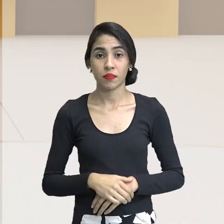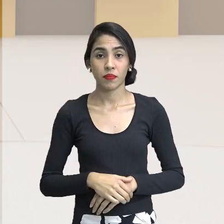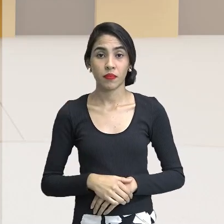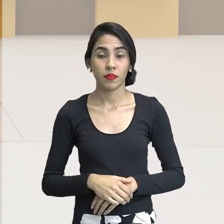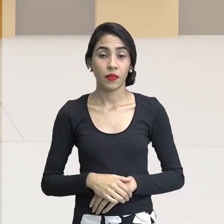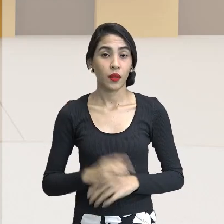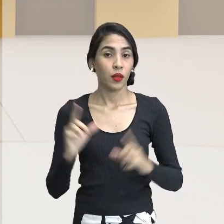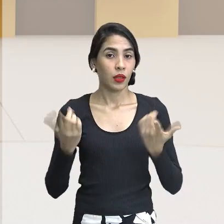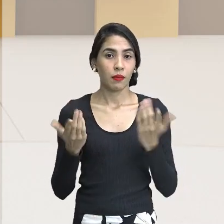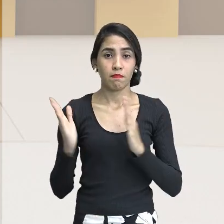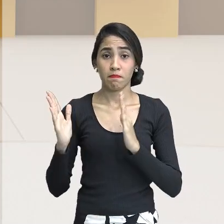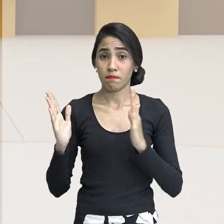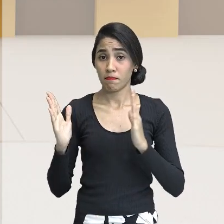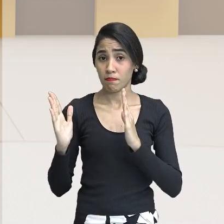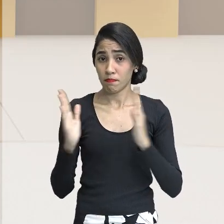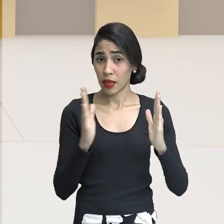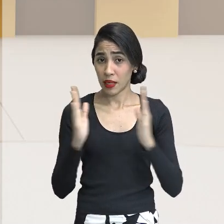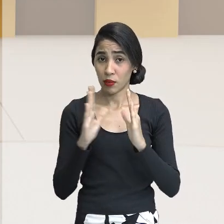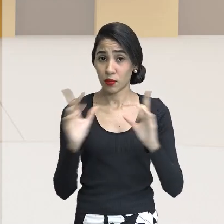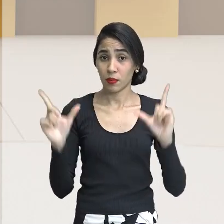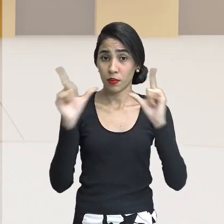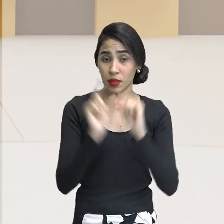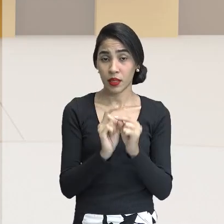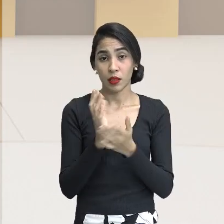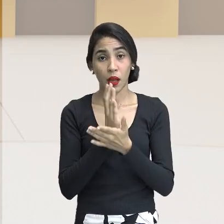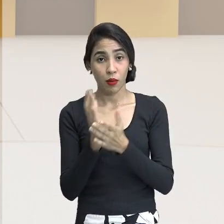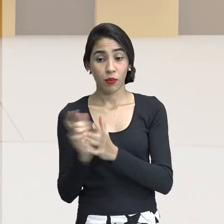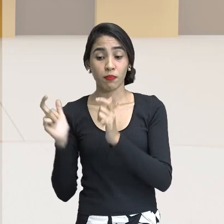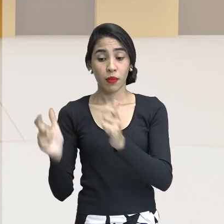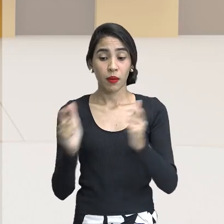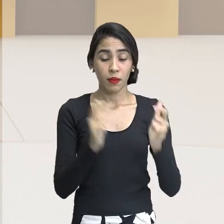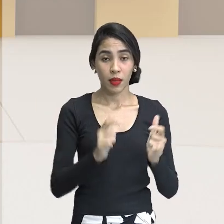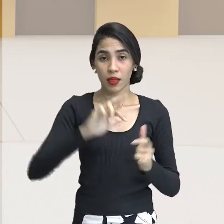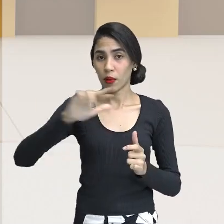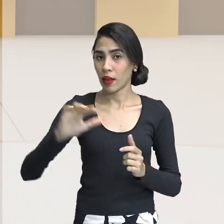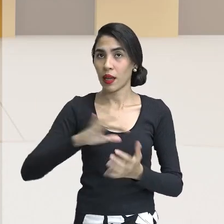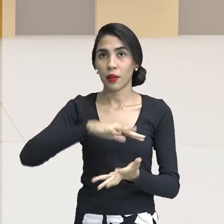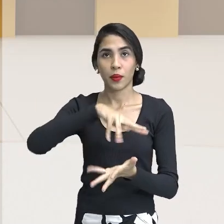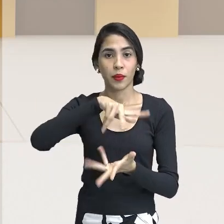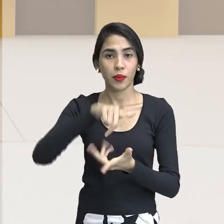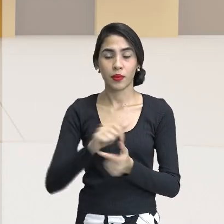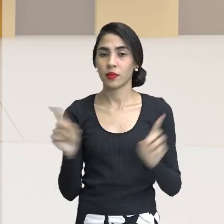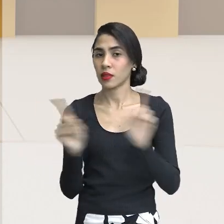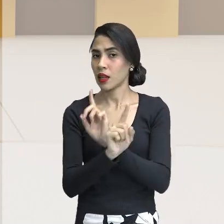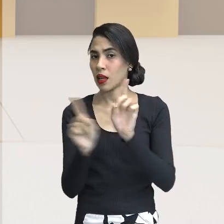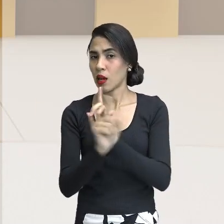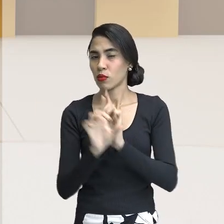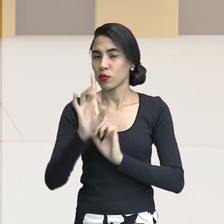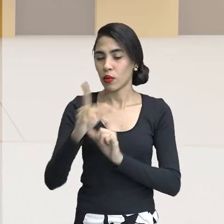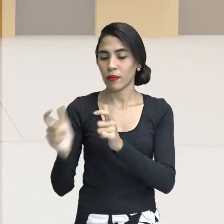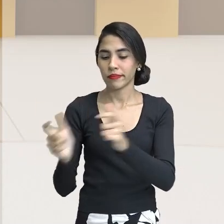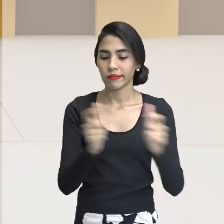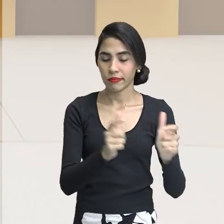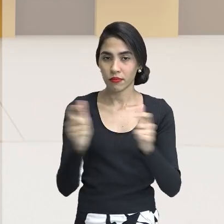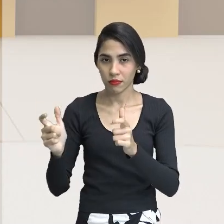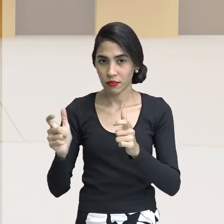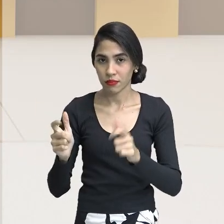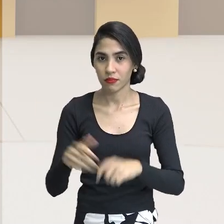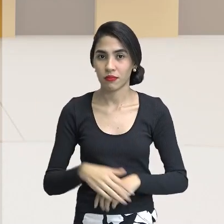curto prazo, gente, tá? Para alguns setores somente, professor, não é para todo mundo, né? Só aquele